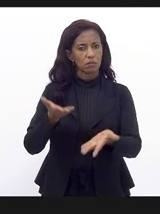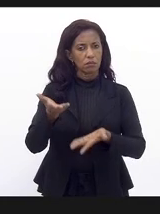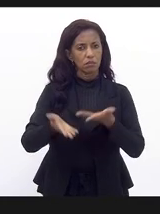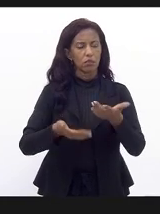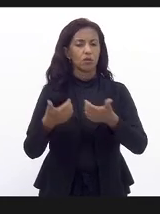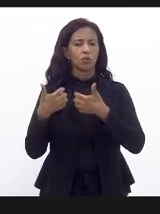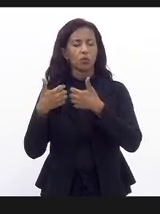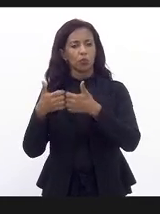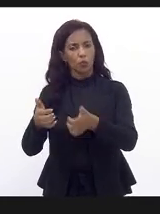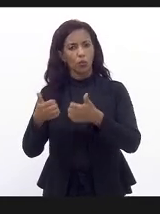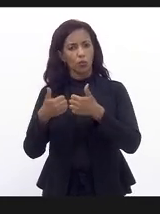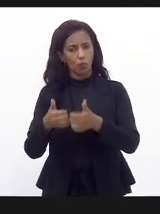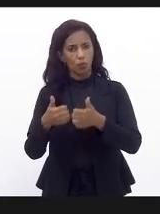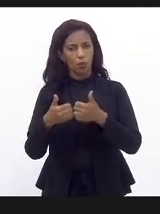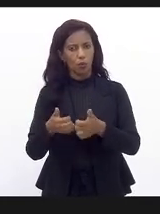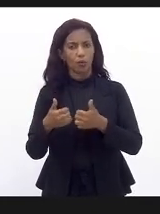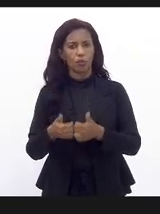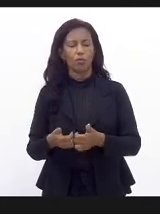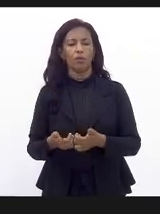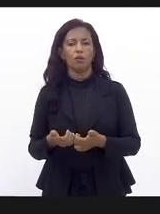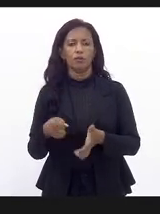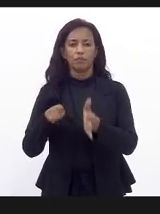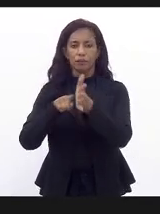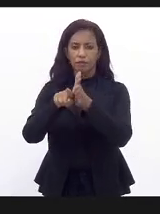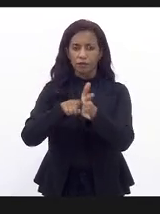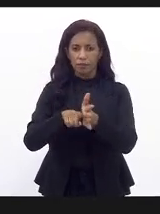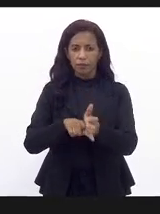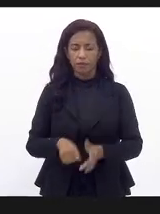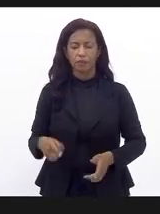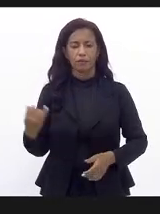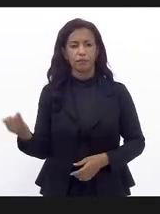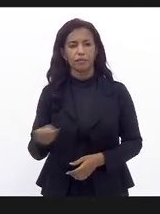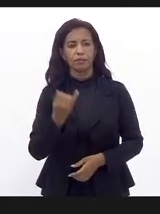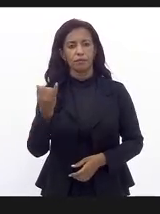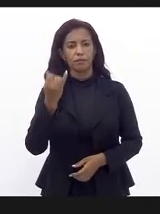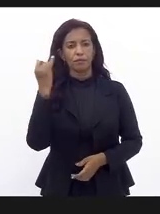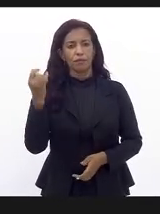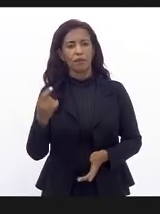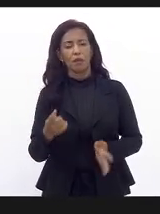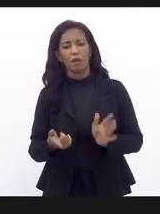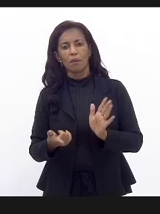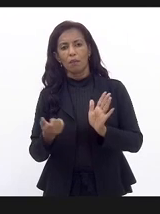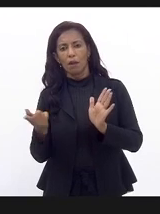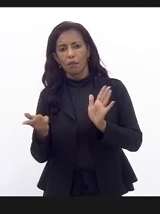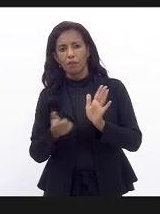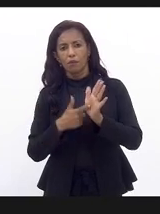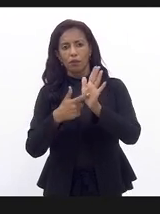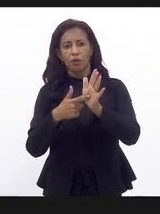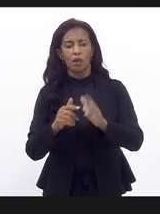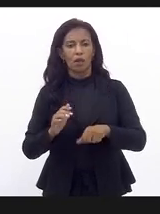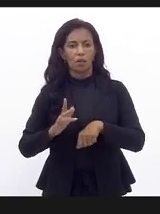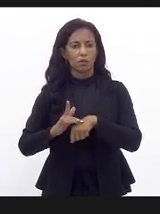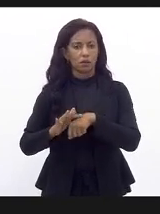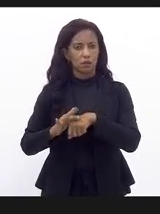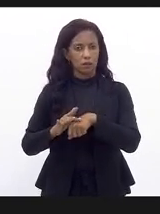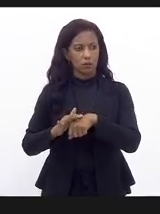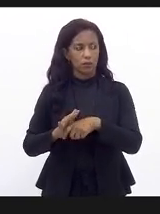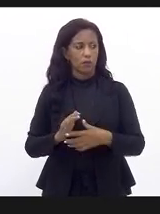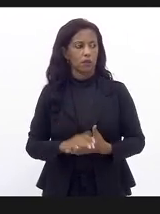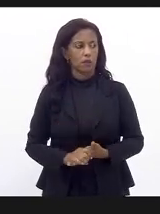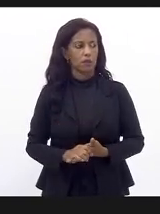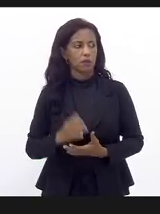desses ônibus que fazem o exame tão necessário para a identificação dessa doença de maneira